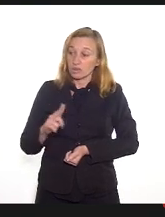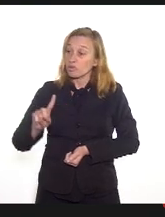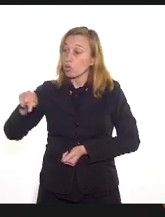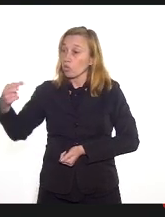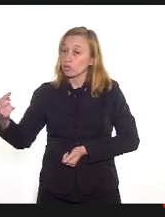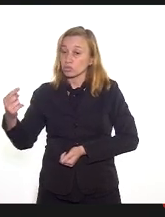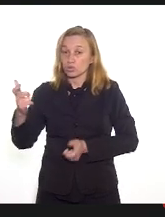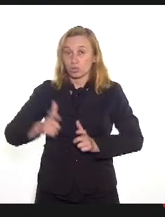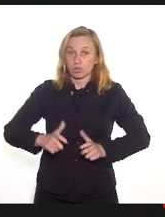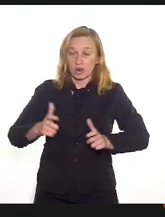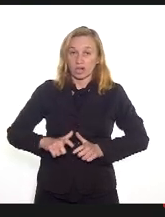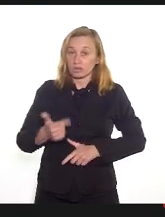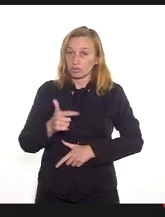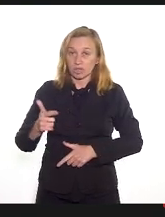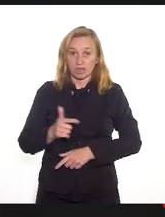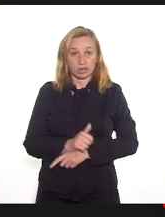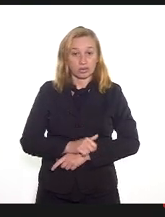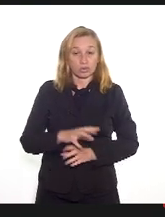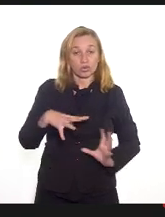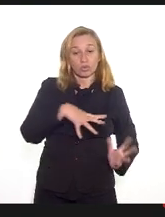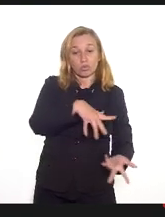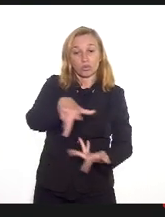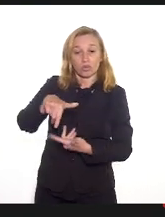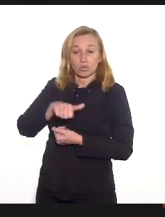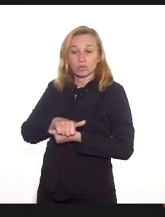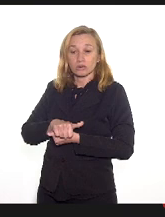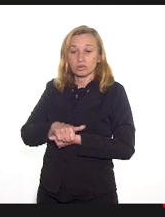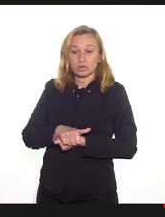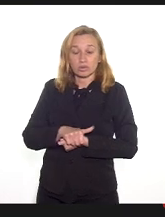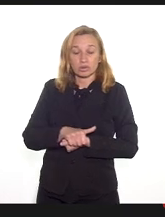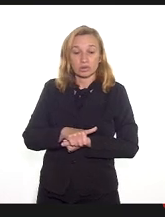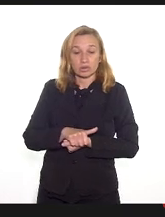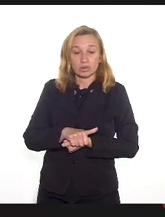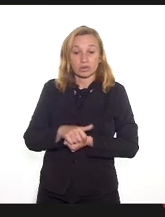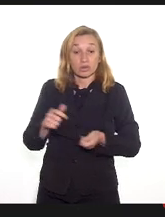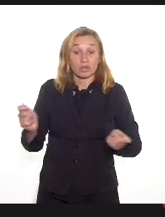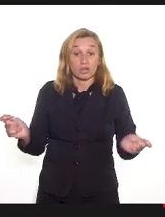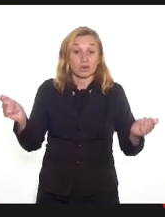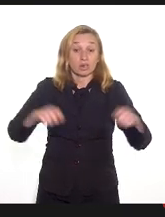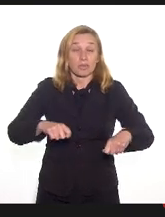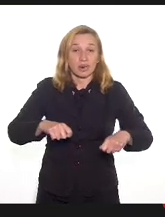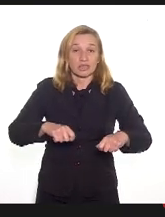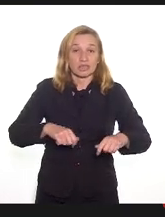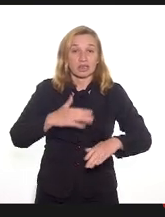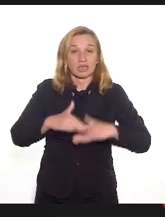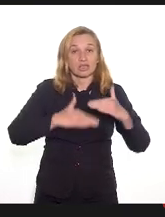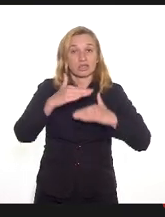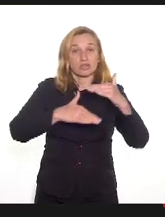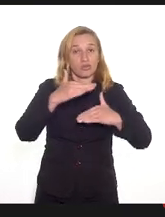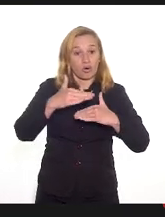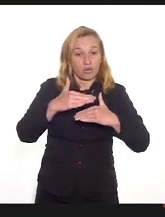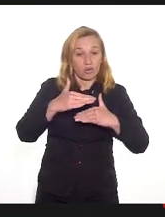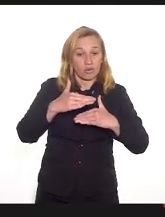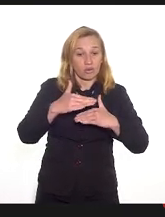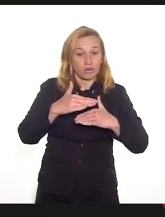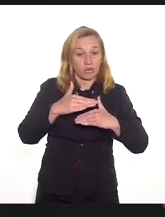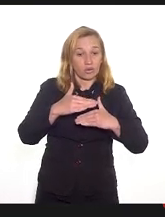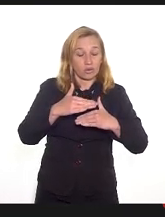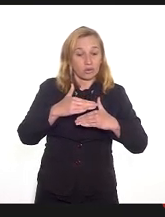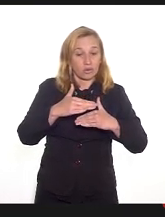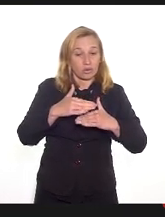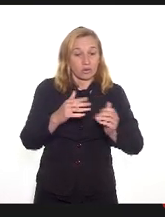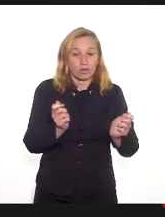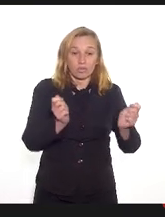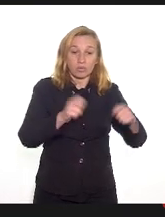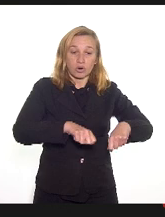lugar no mundo que tem tantas condições e que desenvolve, ou desenvolve, ou tem potencial